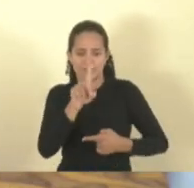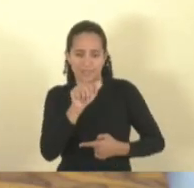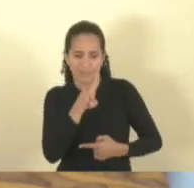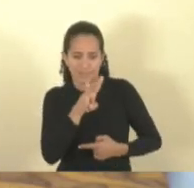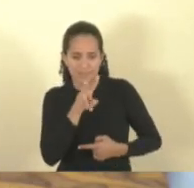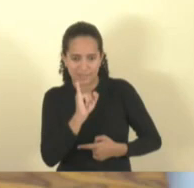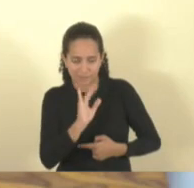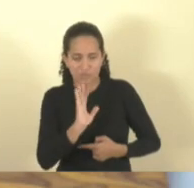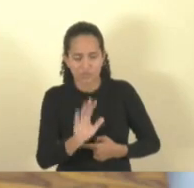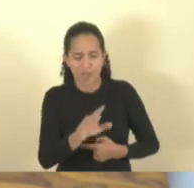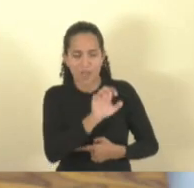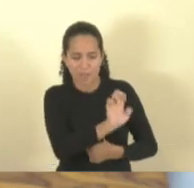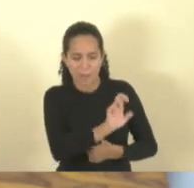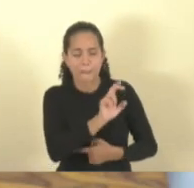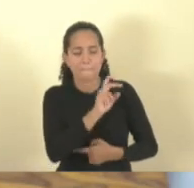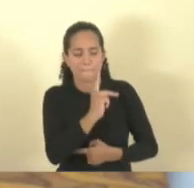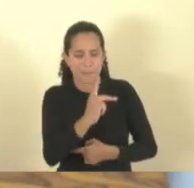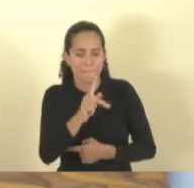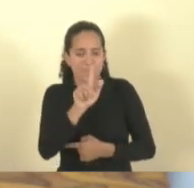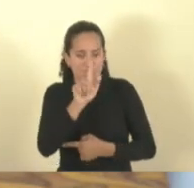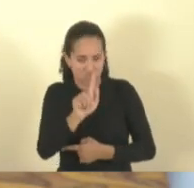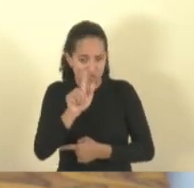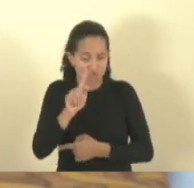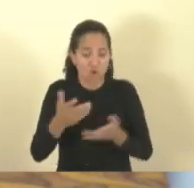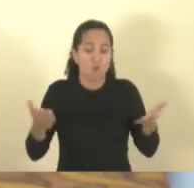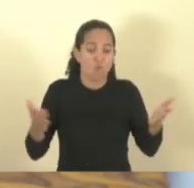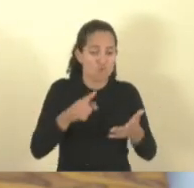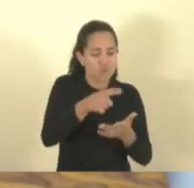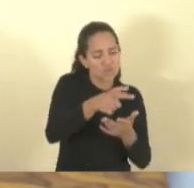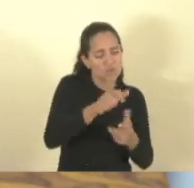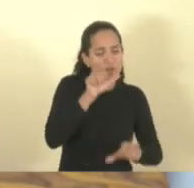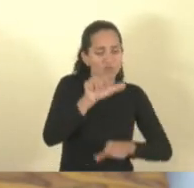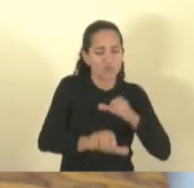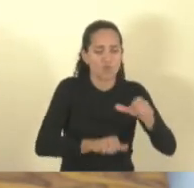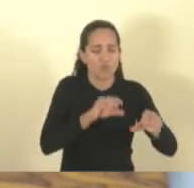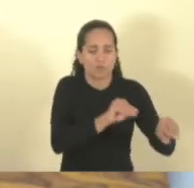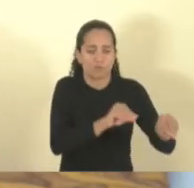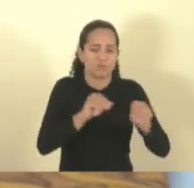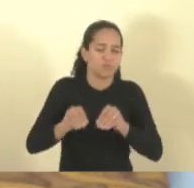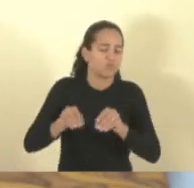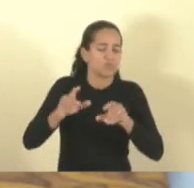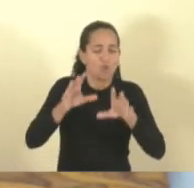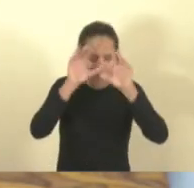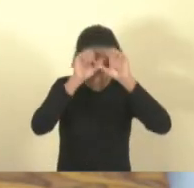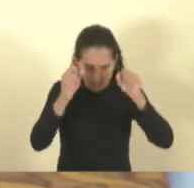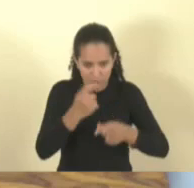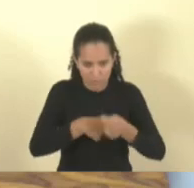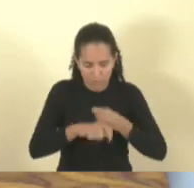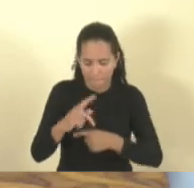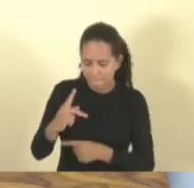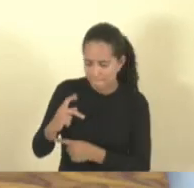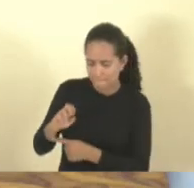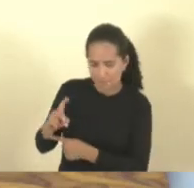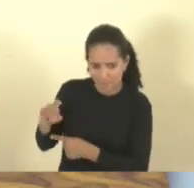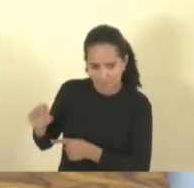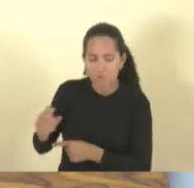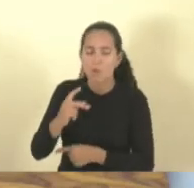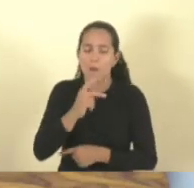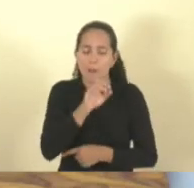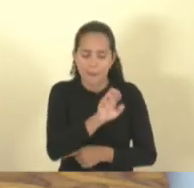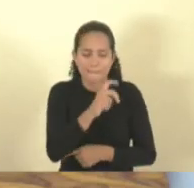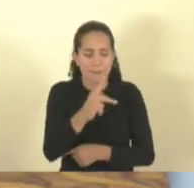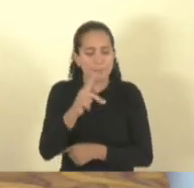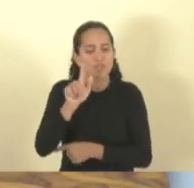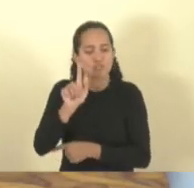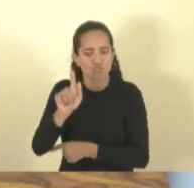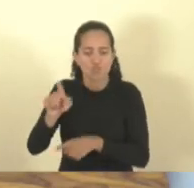de EPPGG e hoje é conselheiro do Tribunal de Contas. Pablo vem da carreira de EPPGG e hoje